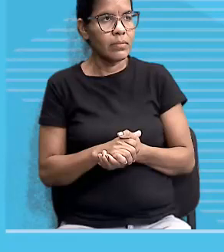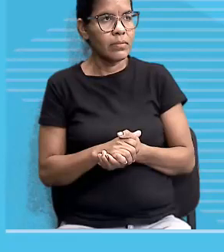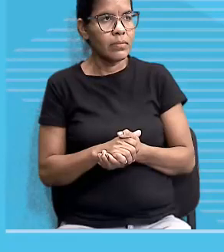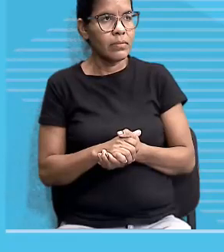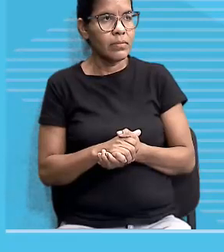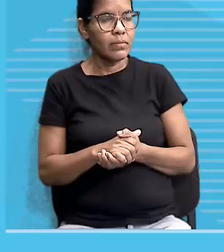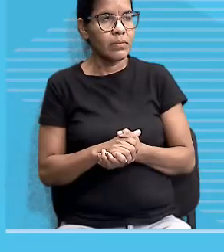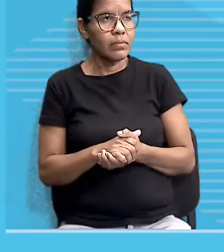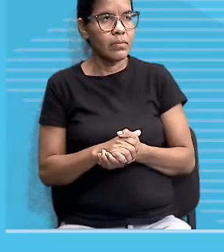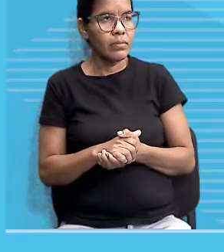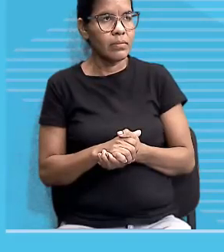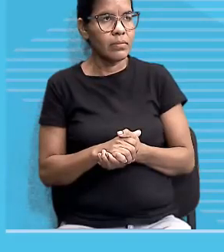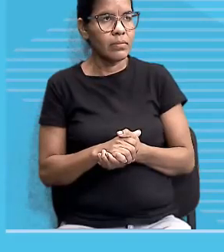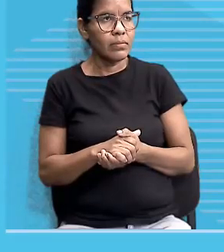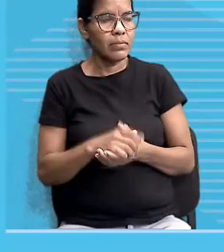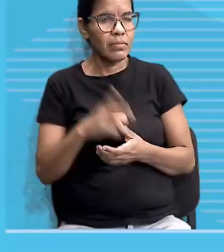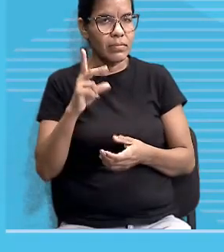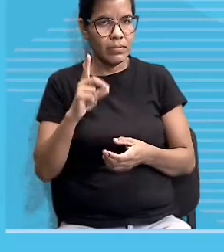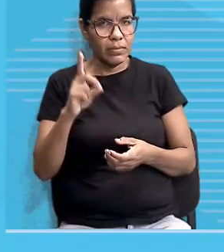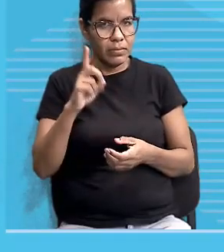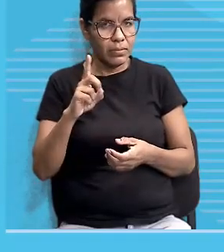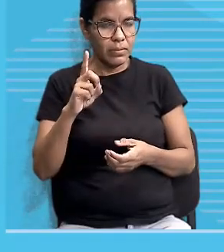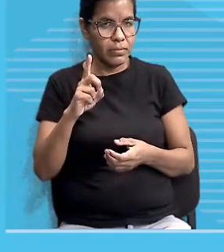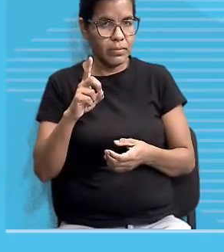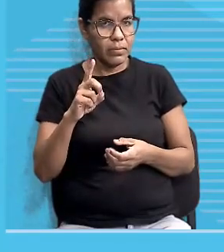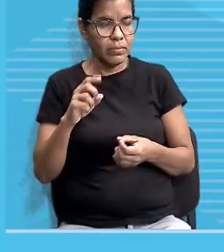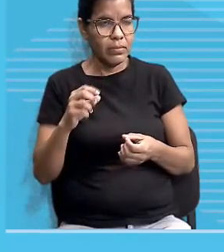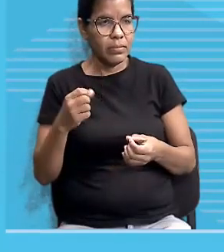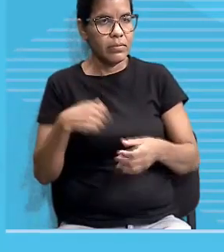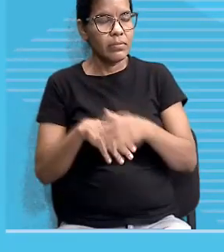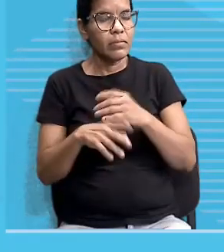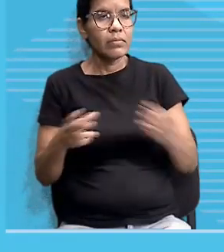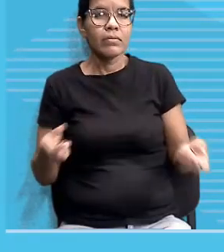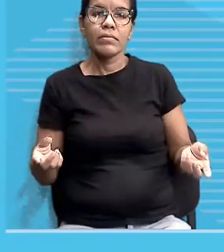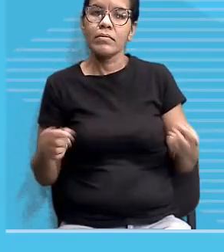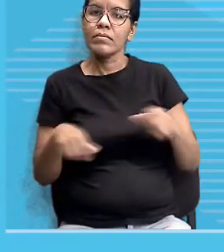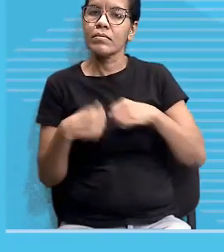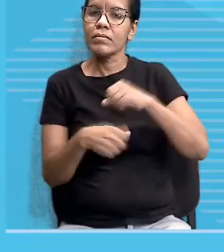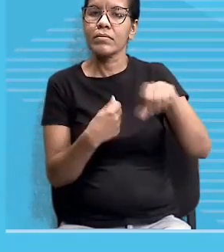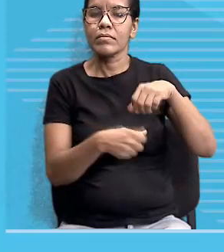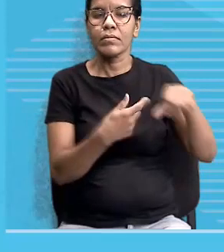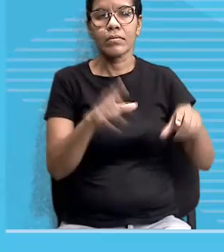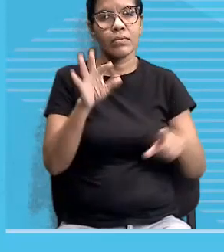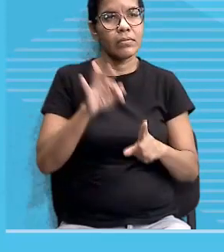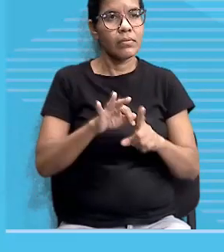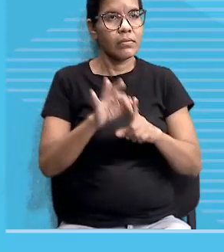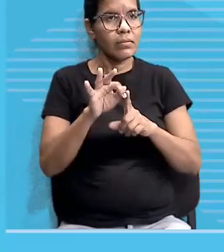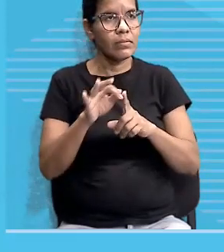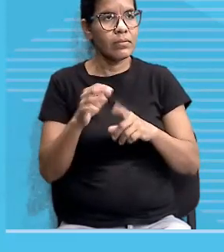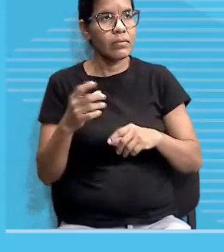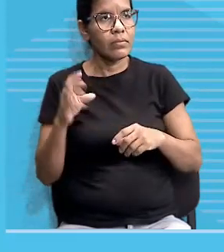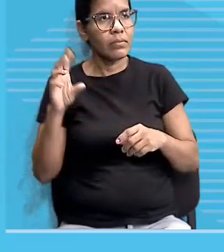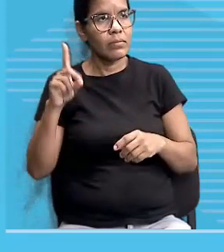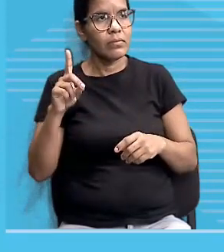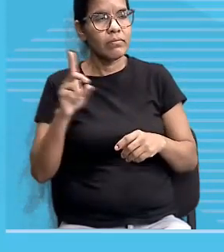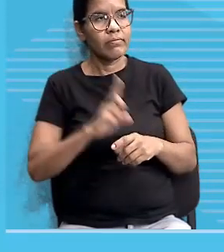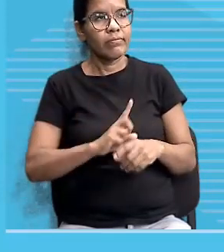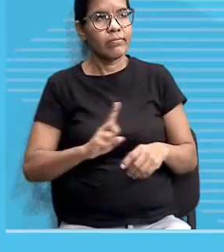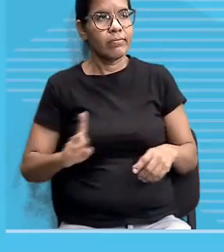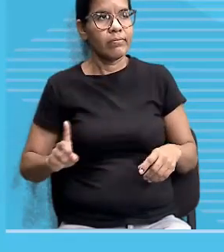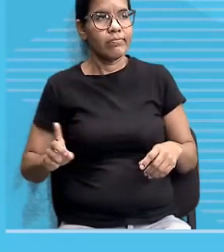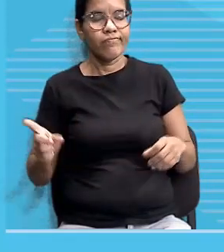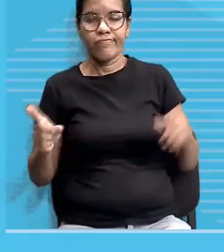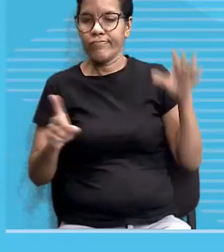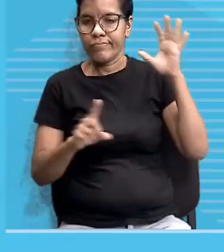materiais com essa questão da mudança de temperatura e a densidade não